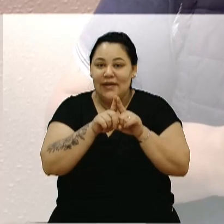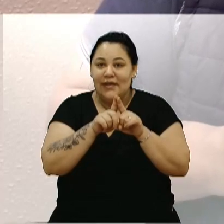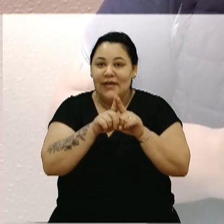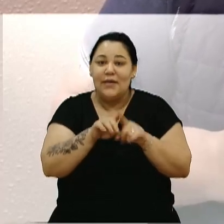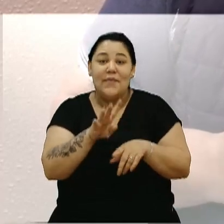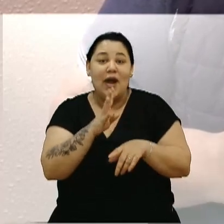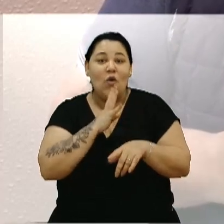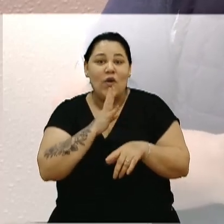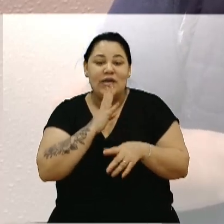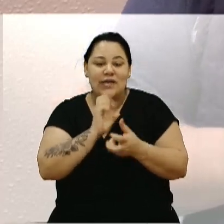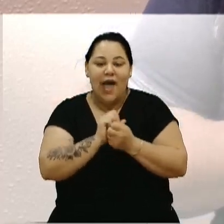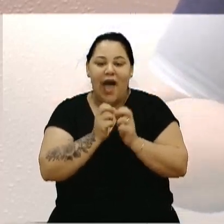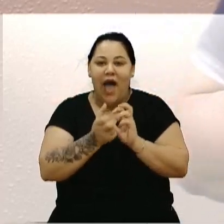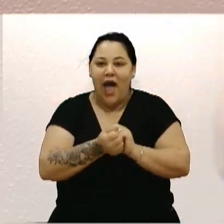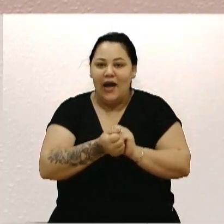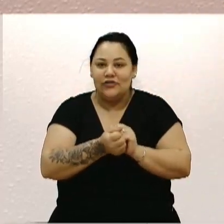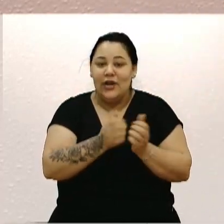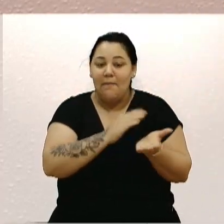fabricação da cerveja.